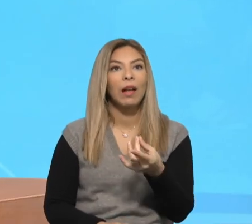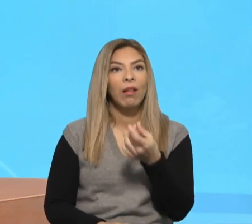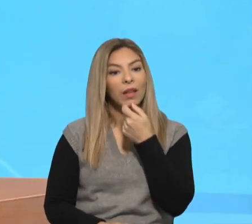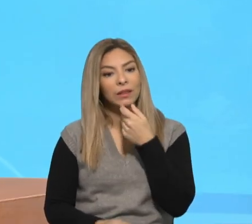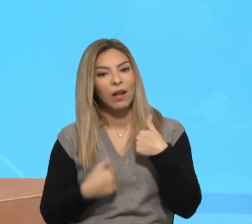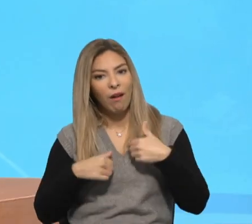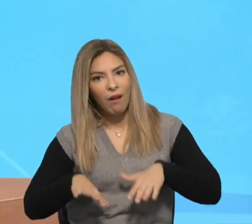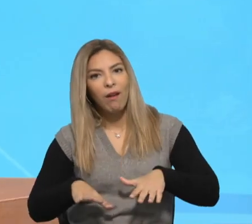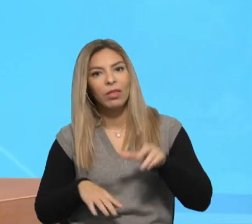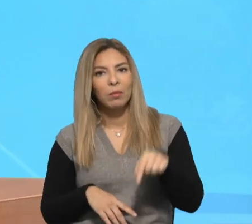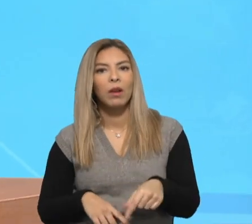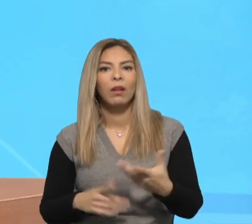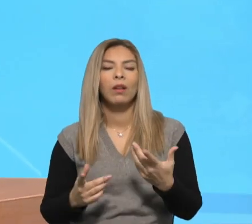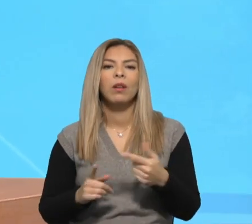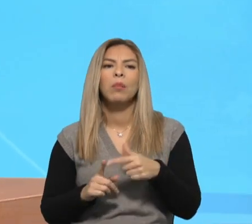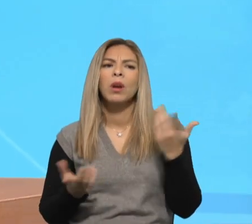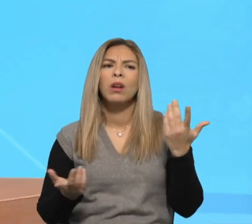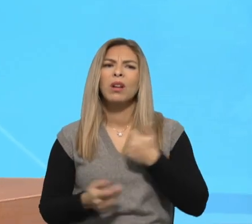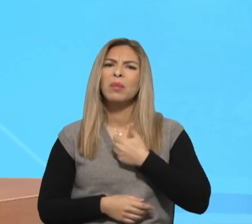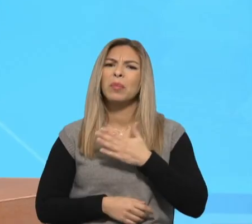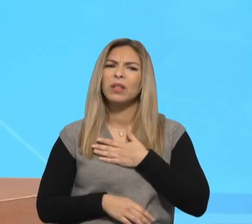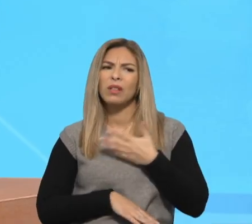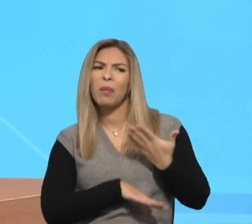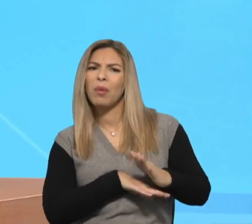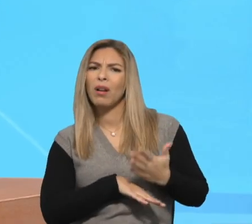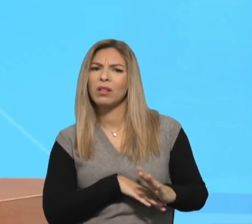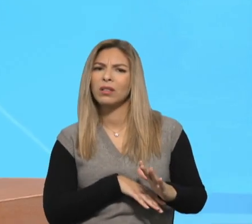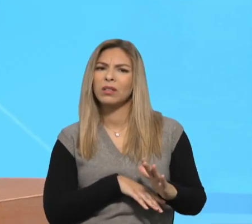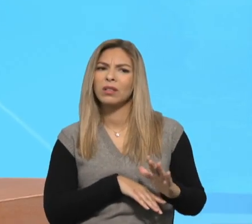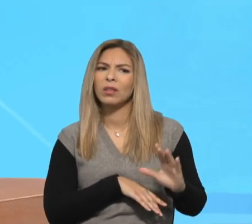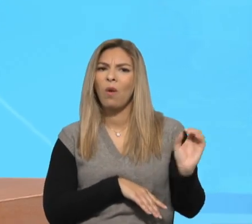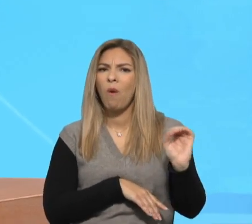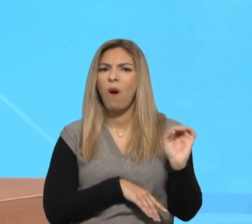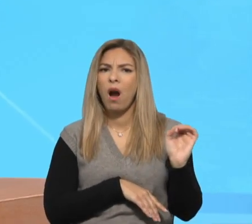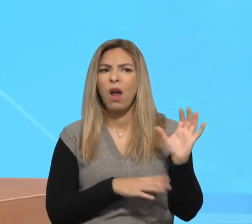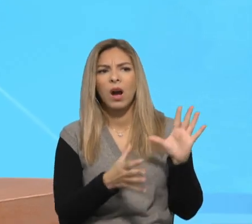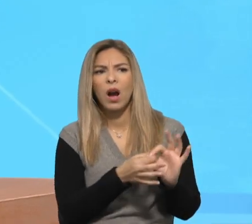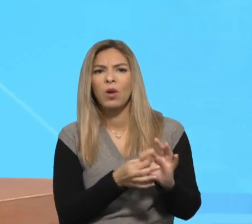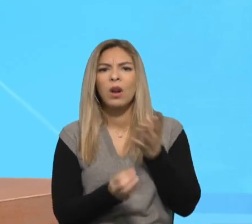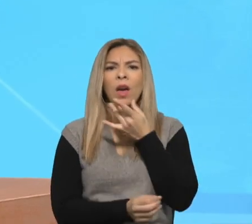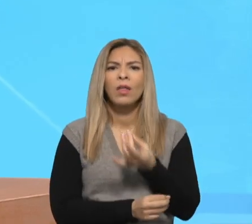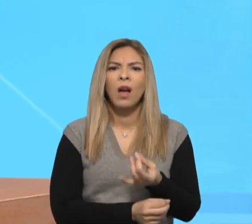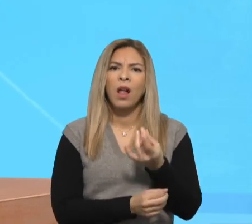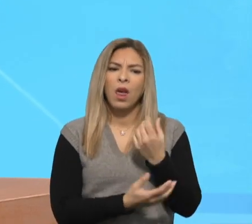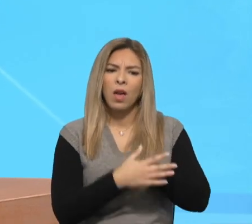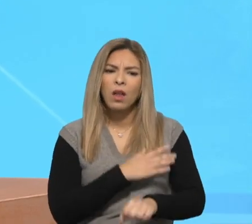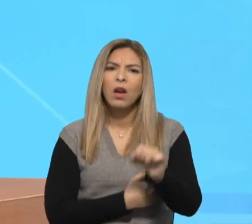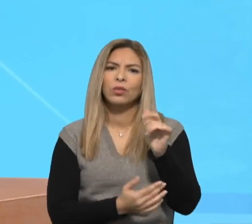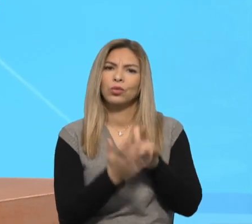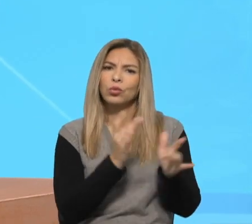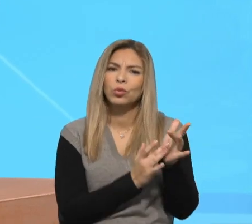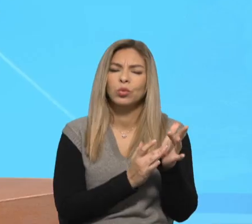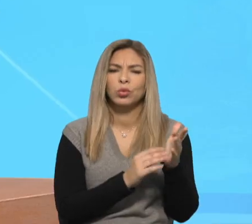E, portanto, não tem lógica que as empresas passem à margem desse acontecimento, mesmo sabendo que nem todas as pessoas que estão dentro da empresa